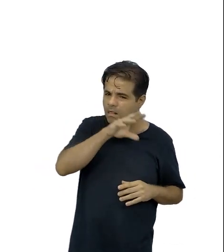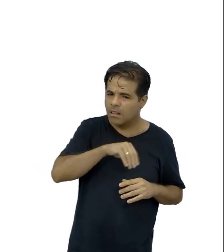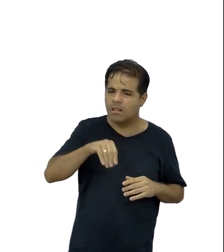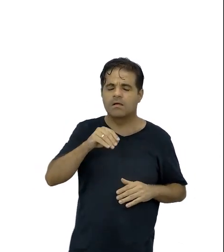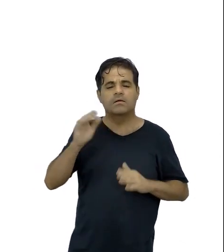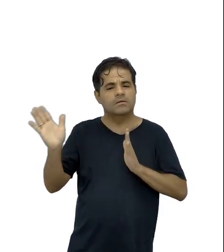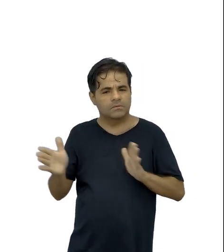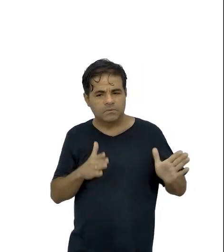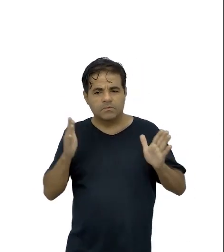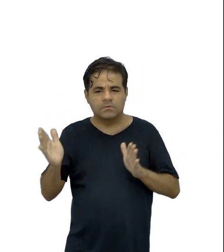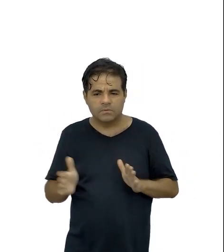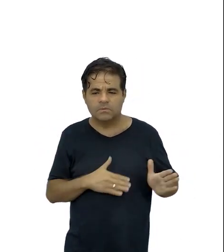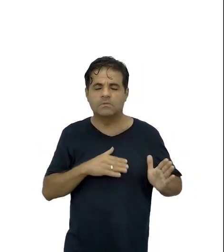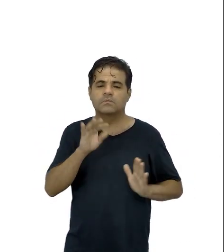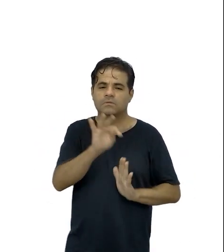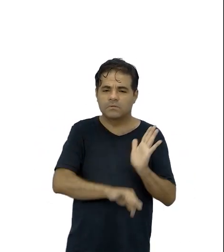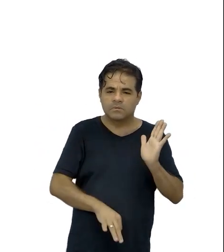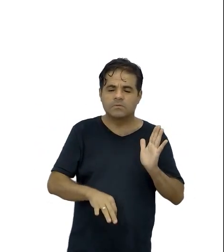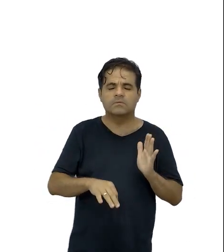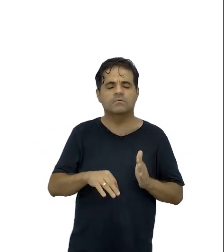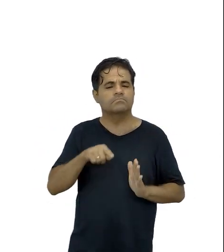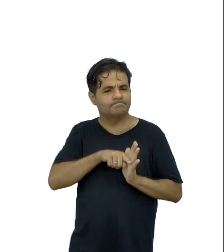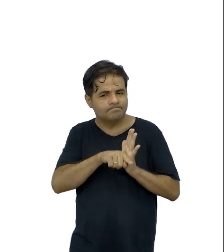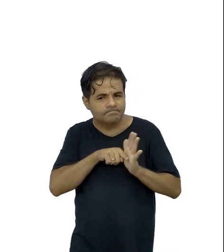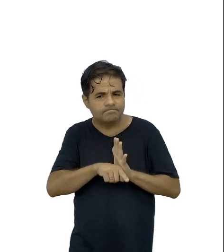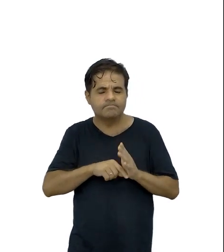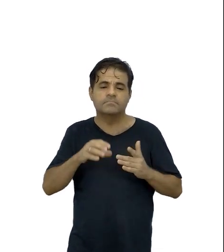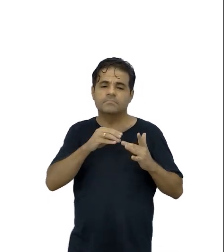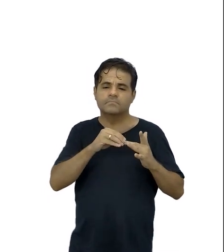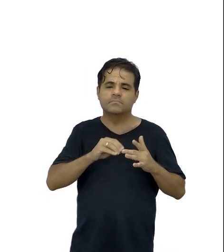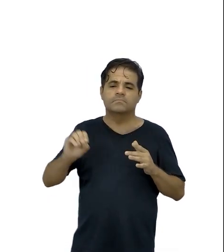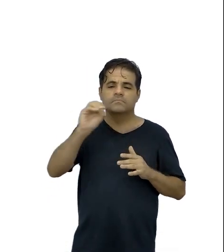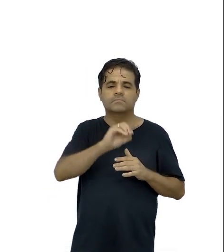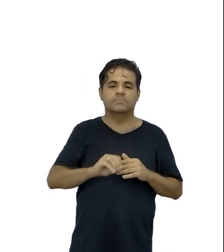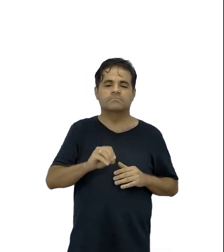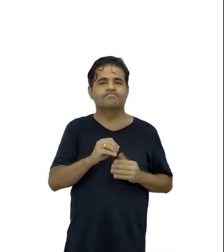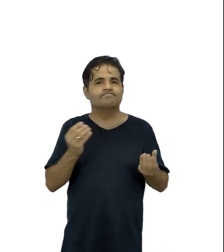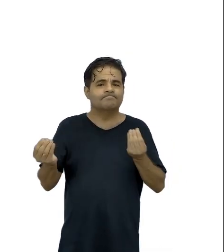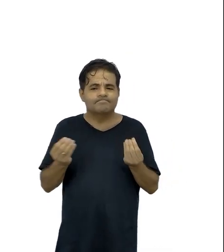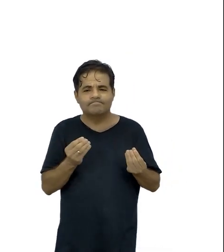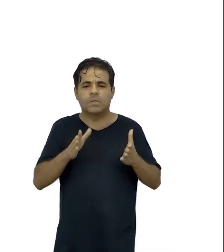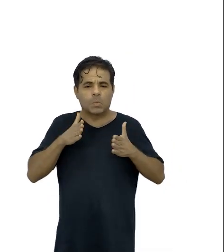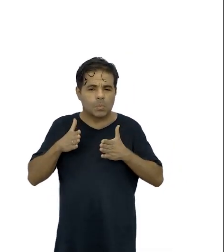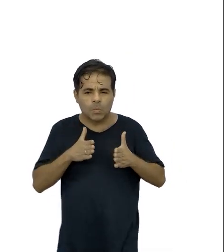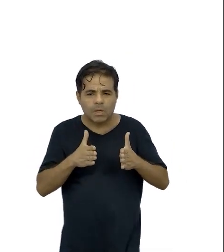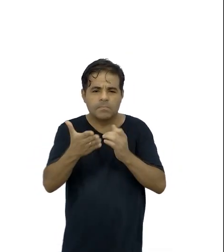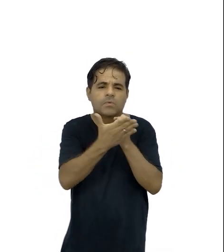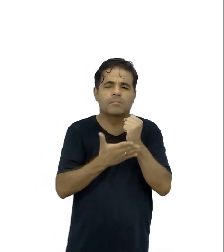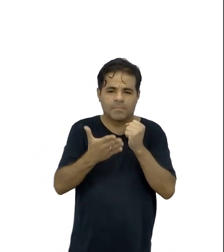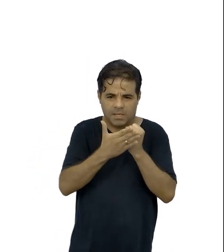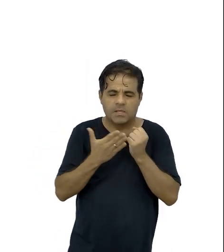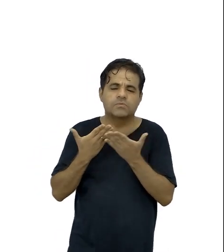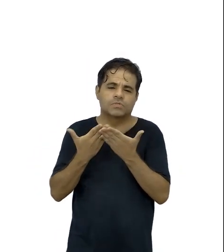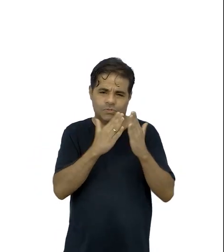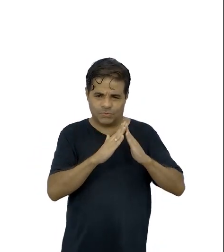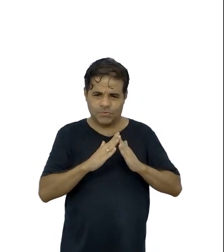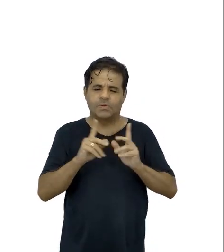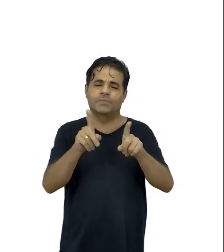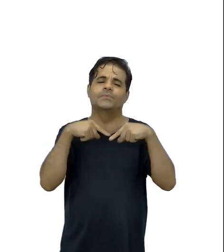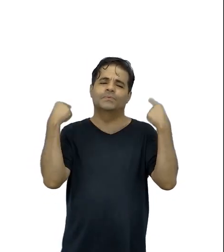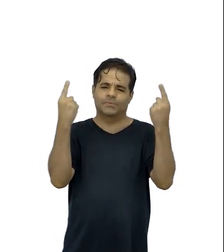de produção textual, de análise linguística e semiótica, delineiam o caminho básico que as escolas